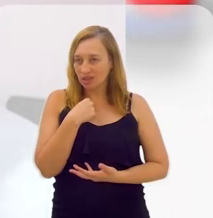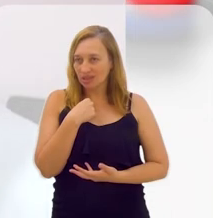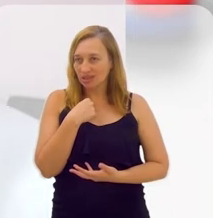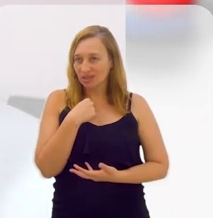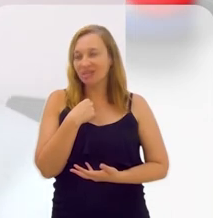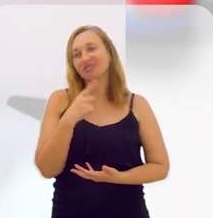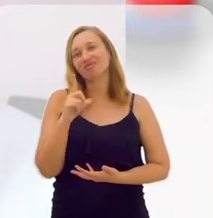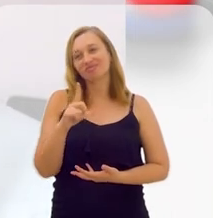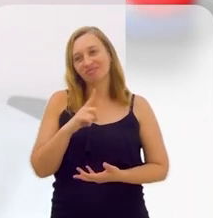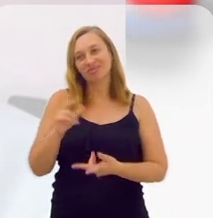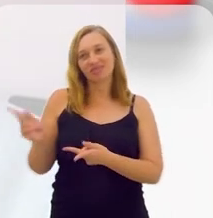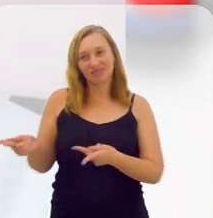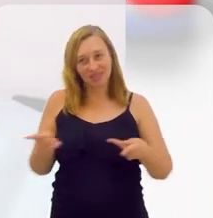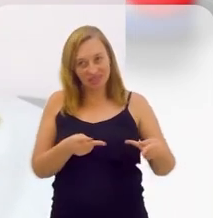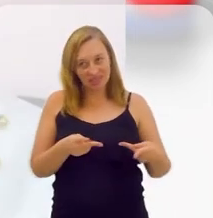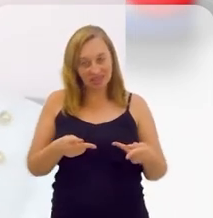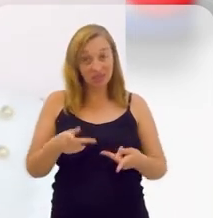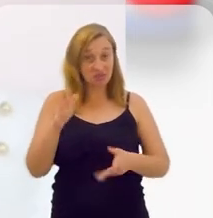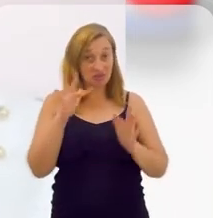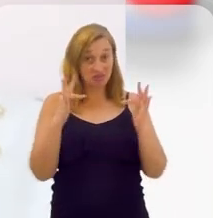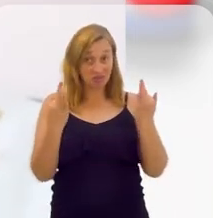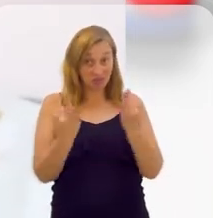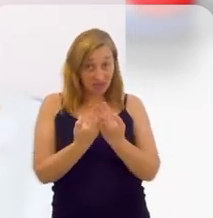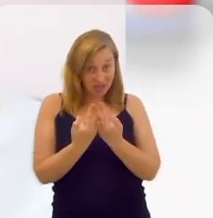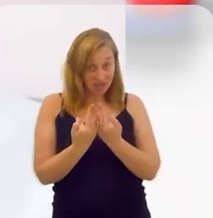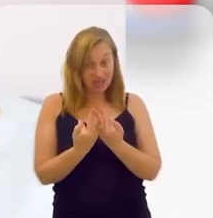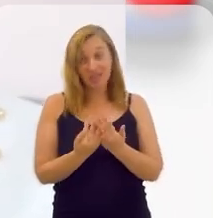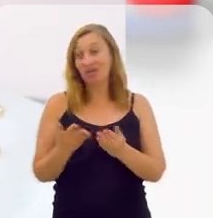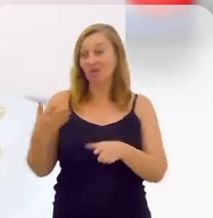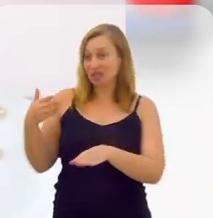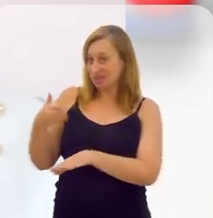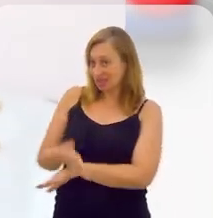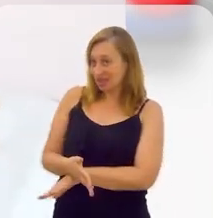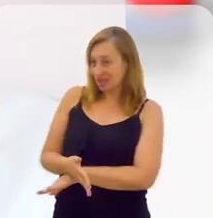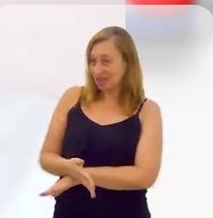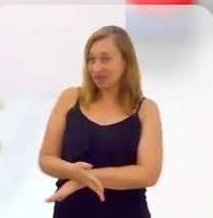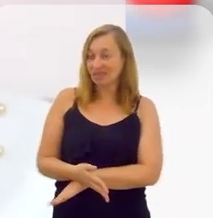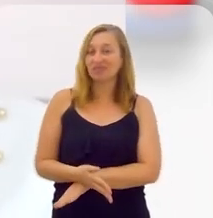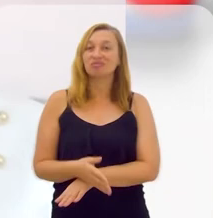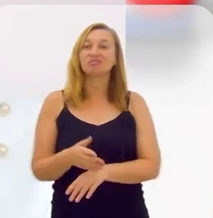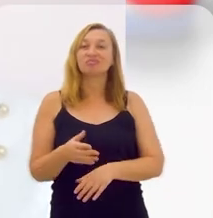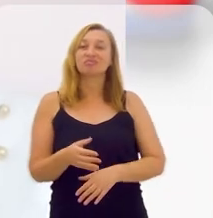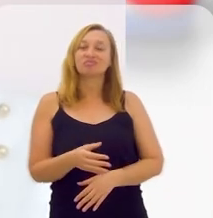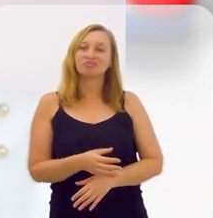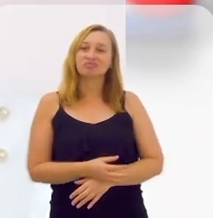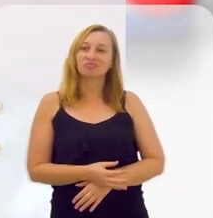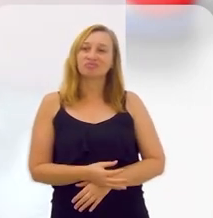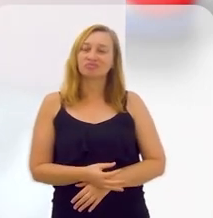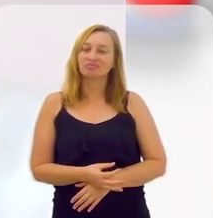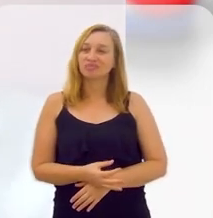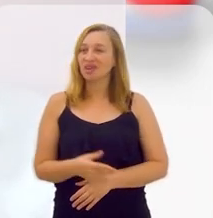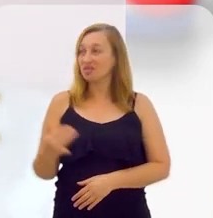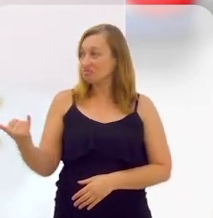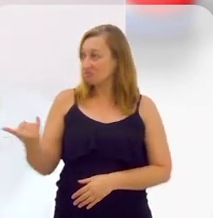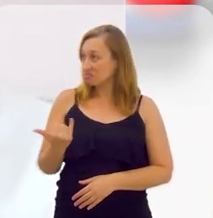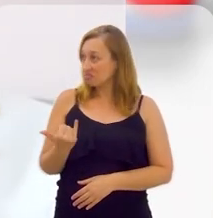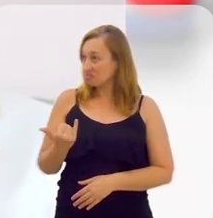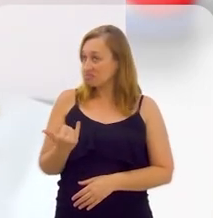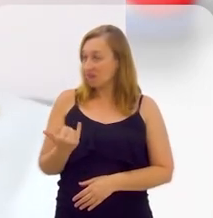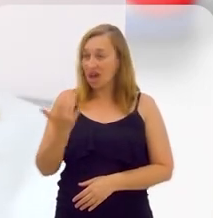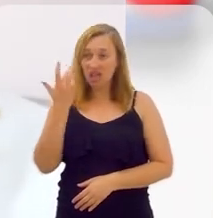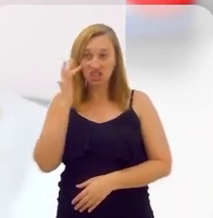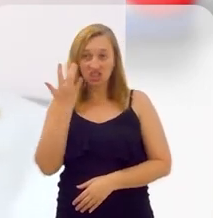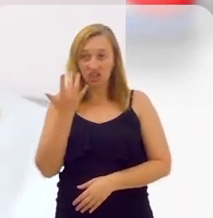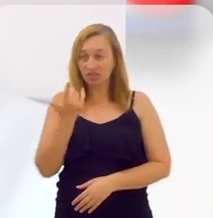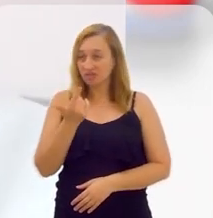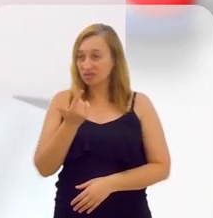a gente já teve uma visita até, inclusive, de uma família que, ao entrar no estabelecimento, ela me disse que ela